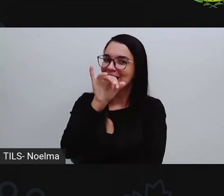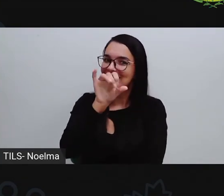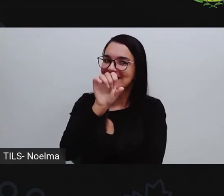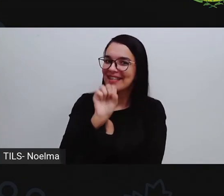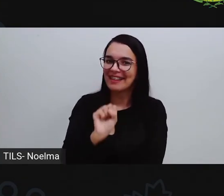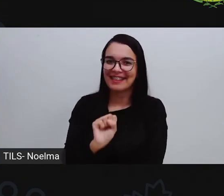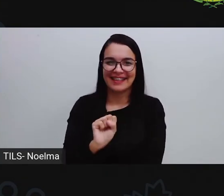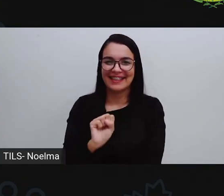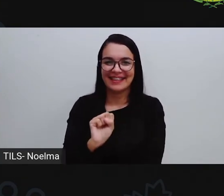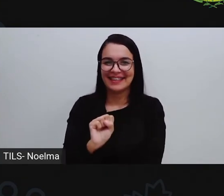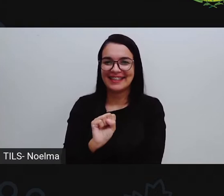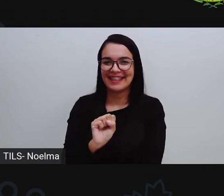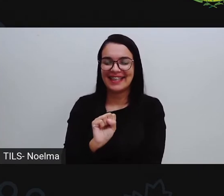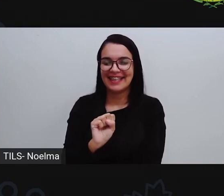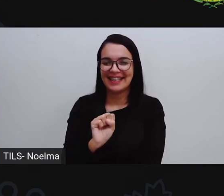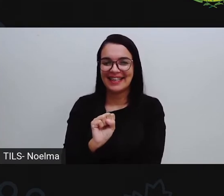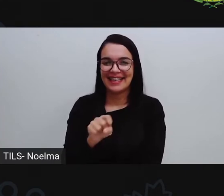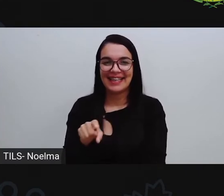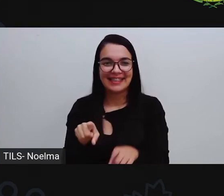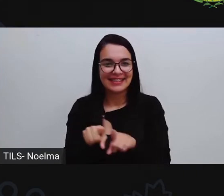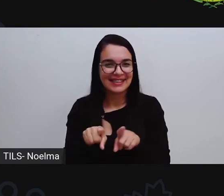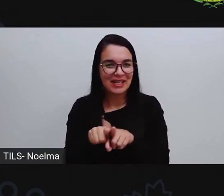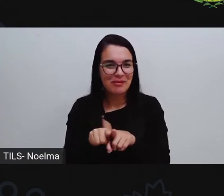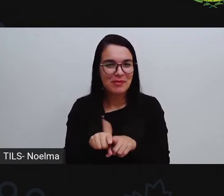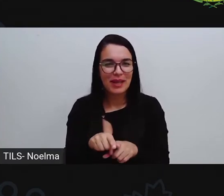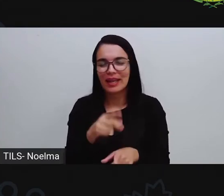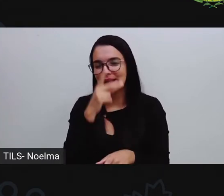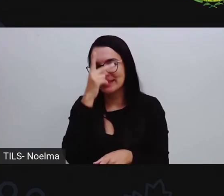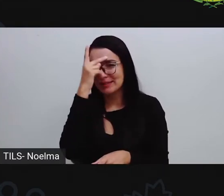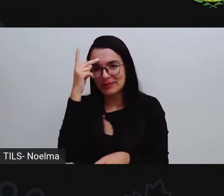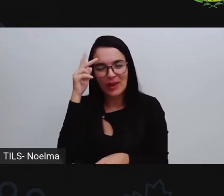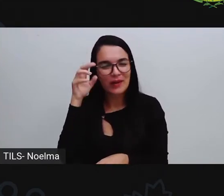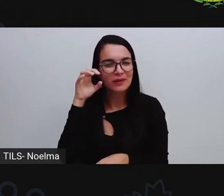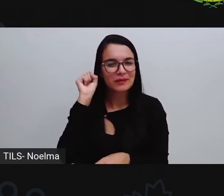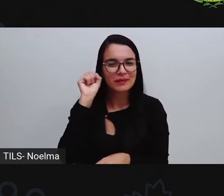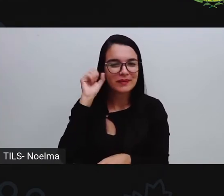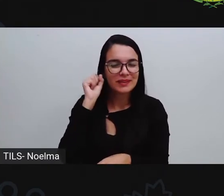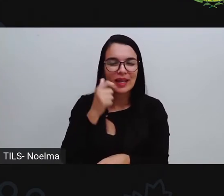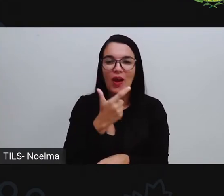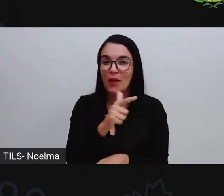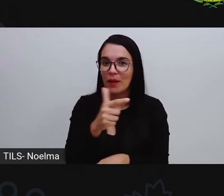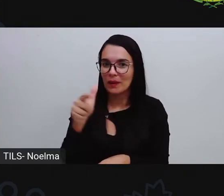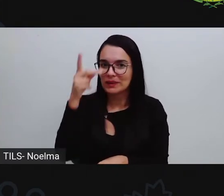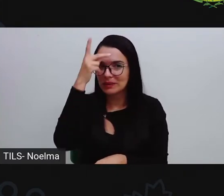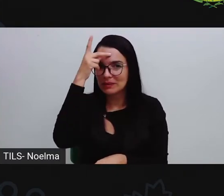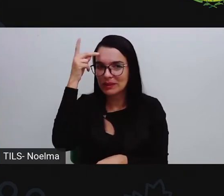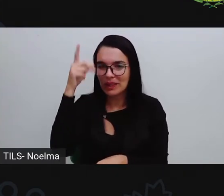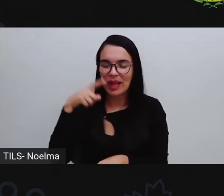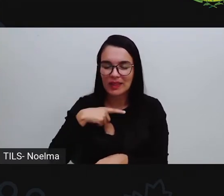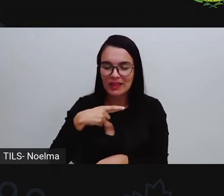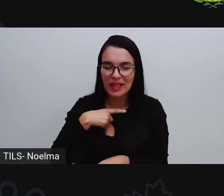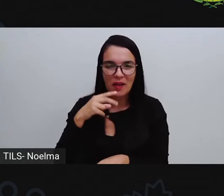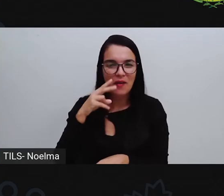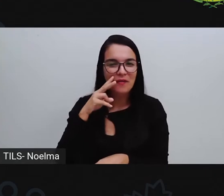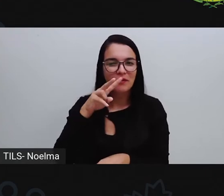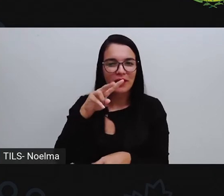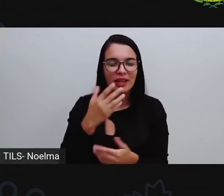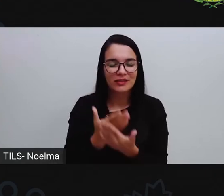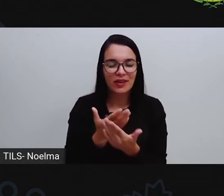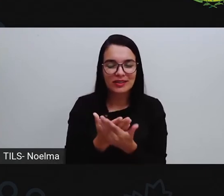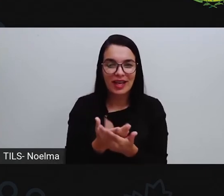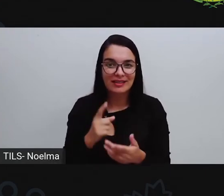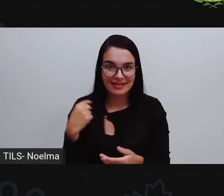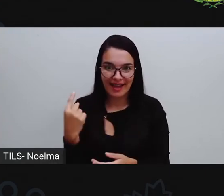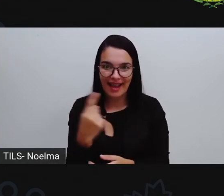Nossos quartos anos e também os nossos ouvintes aí também né a gente tem outras pessoas que costumam assistir as nossas aulas